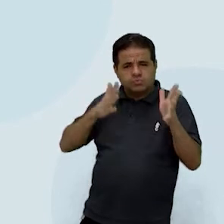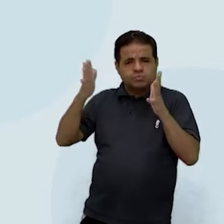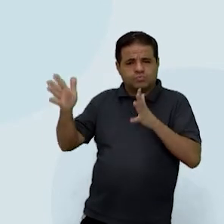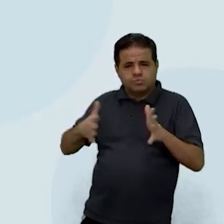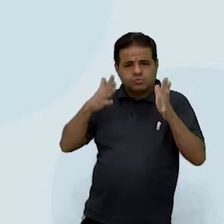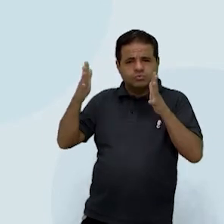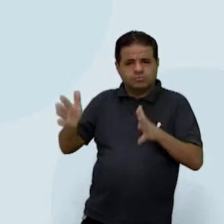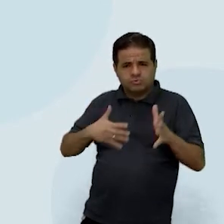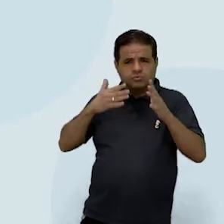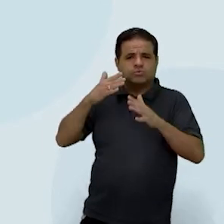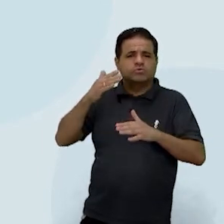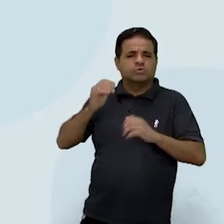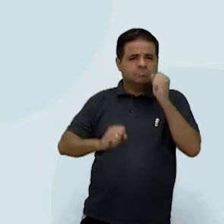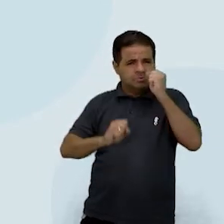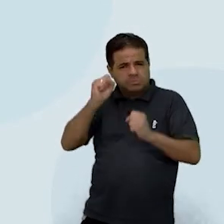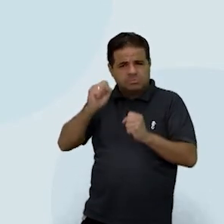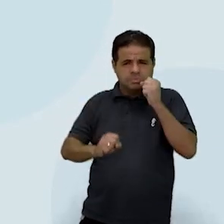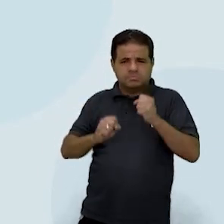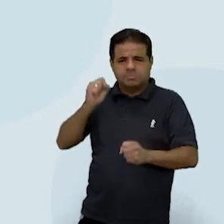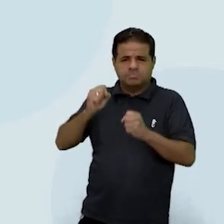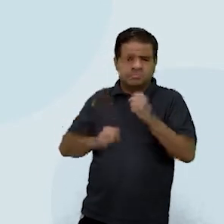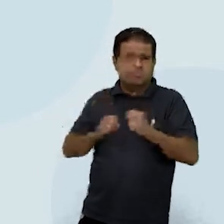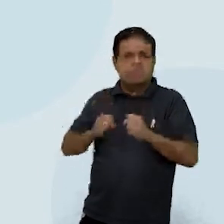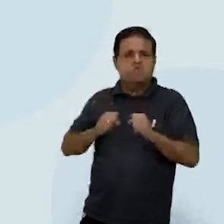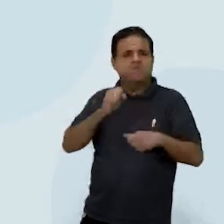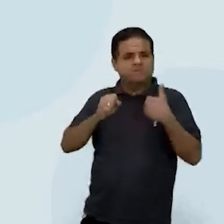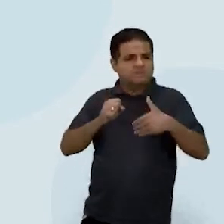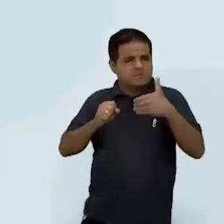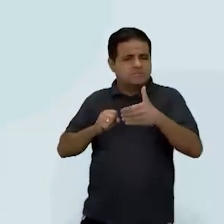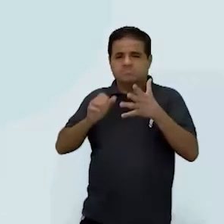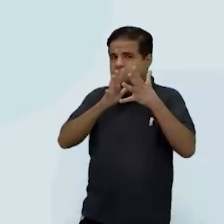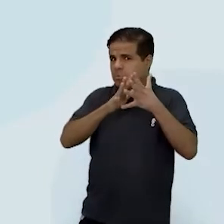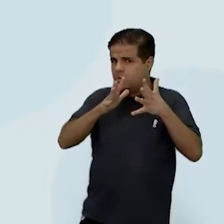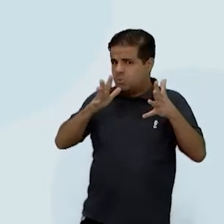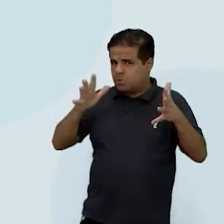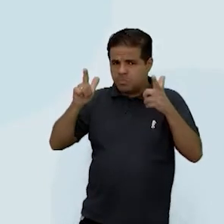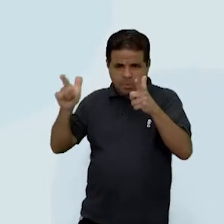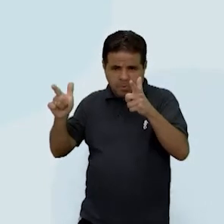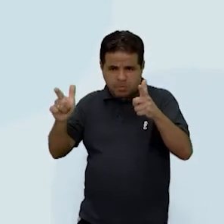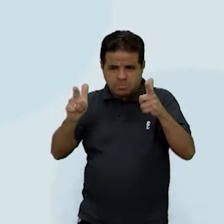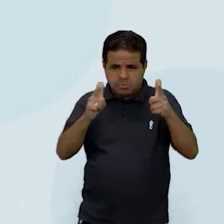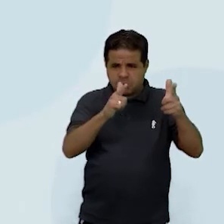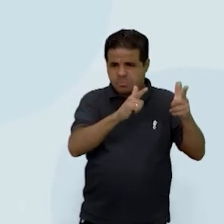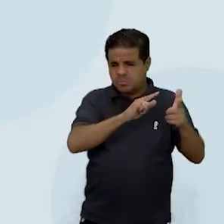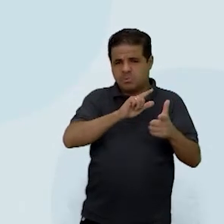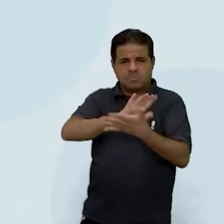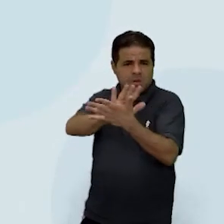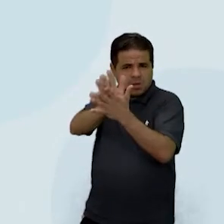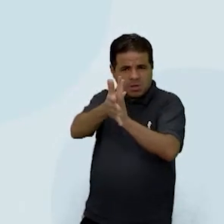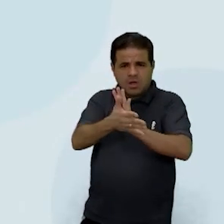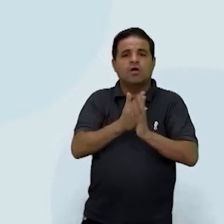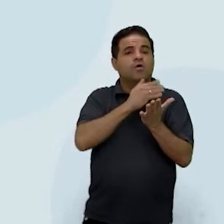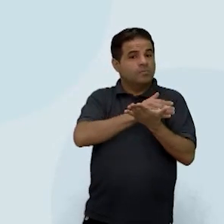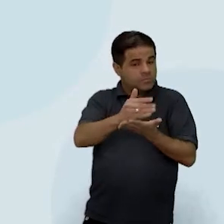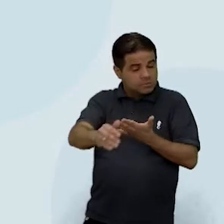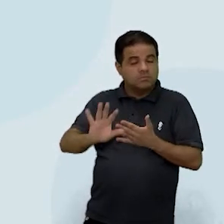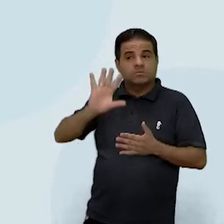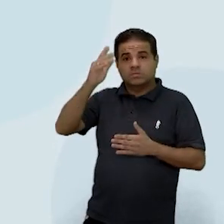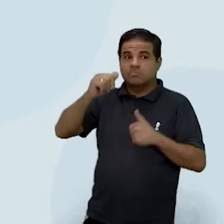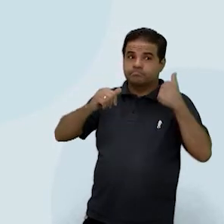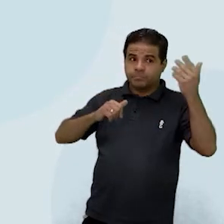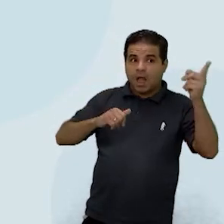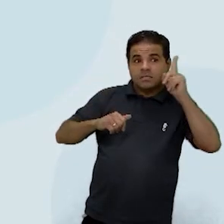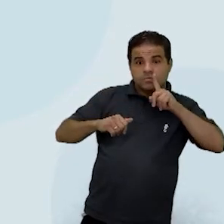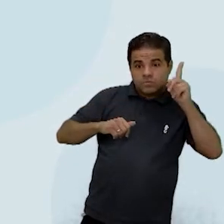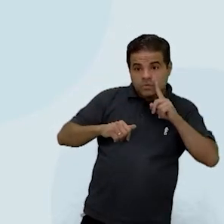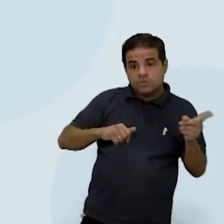de artefatos bélicos de grande potencial destrutivo começou a acontecer tanto do lado dos